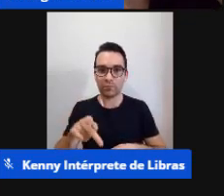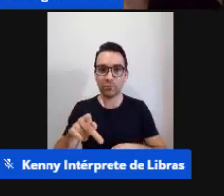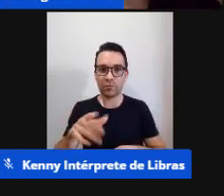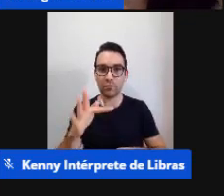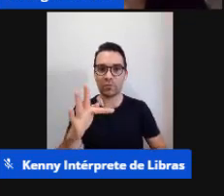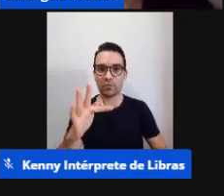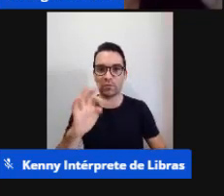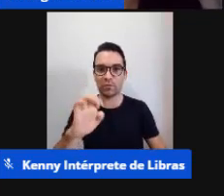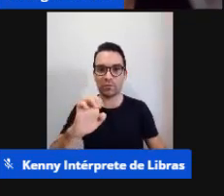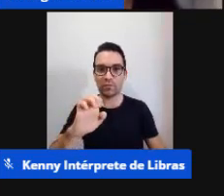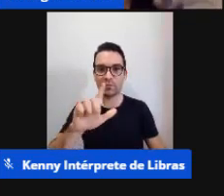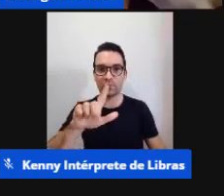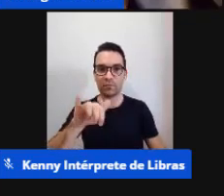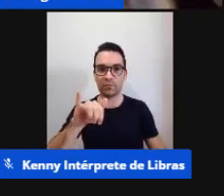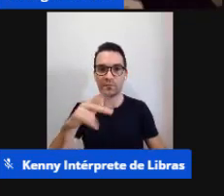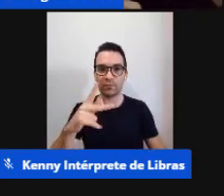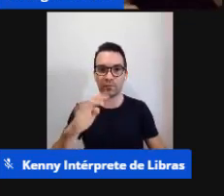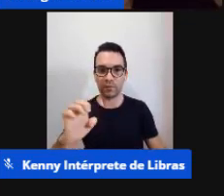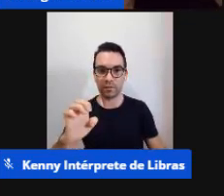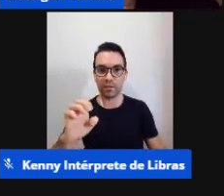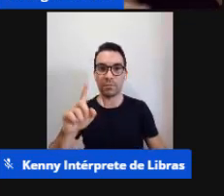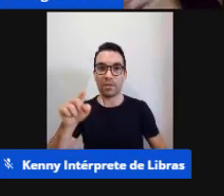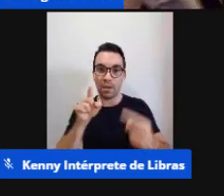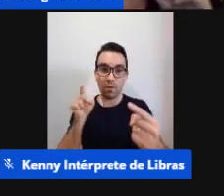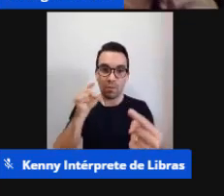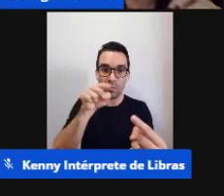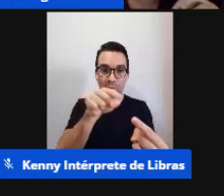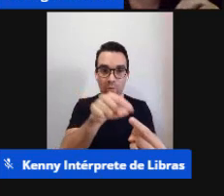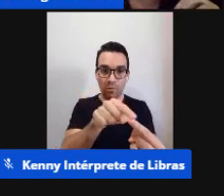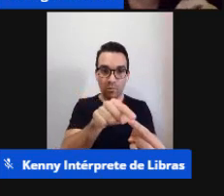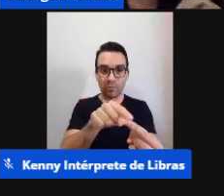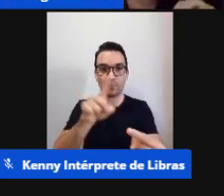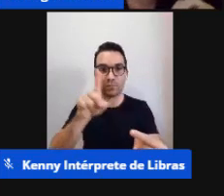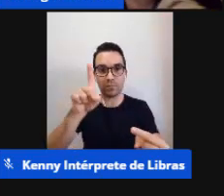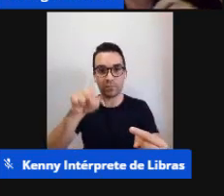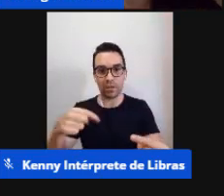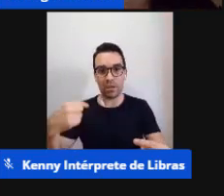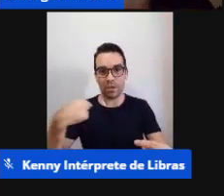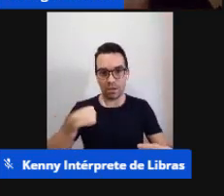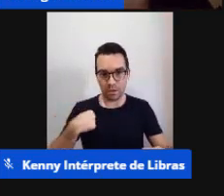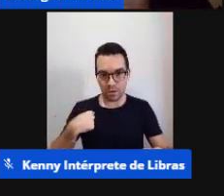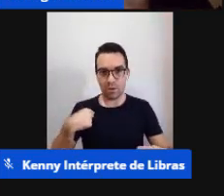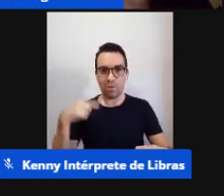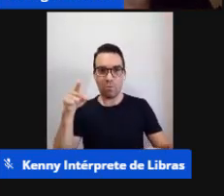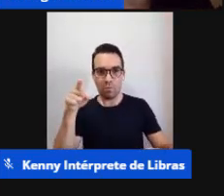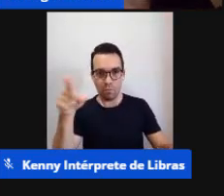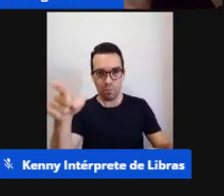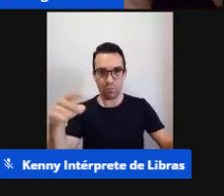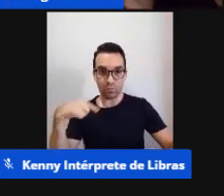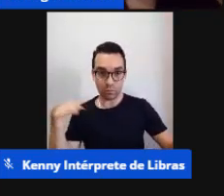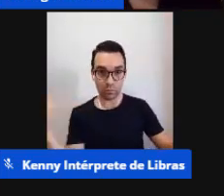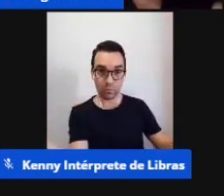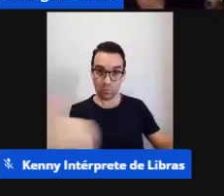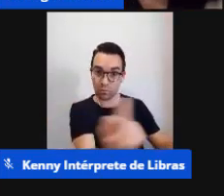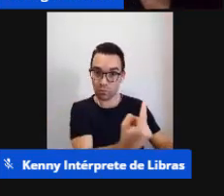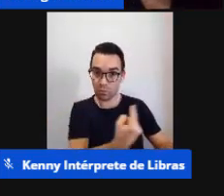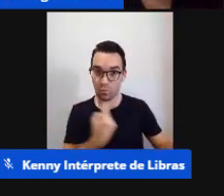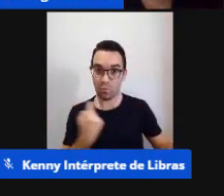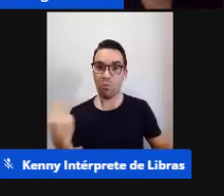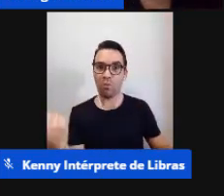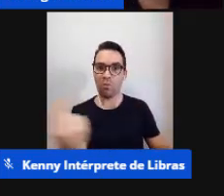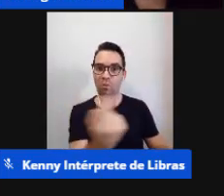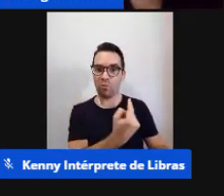é trabalhar o eu, o outro e o nós com essa música. E o objetivo específico dele